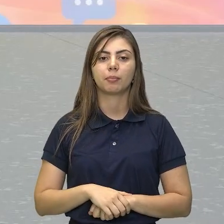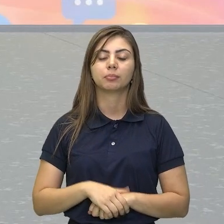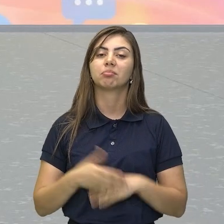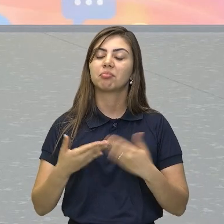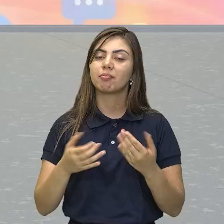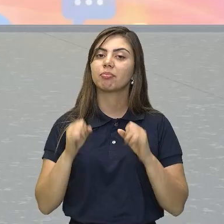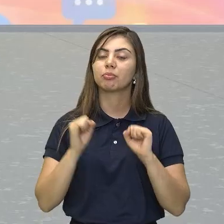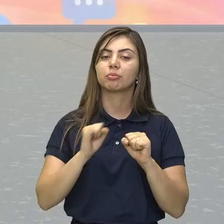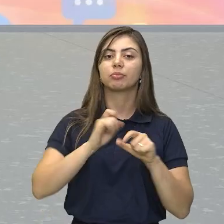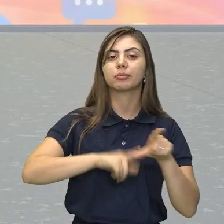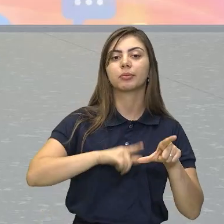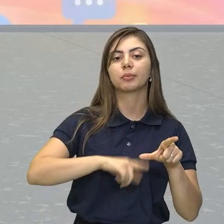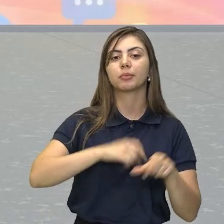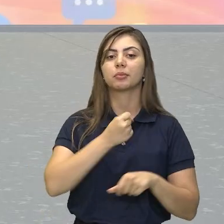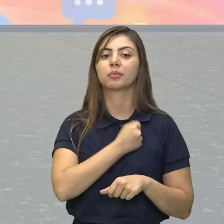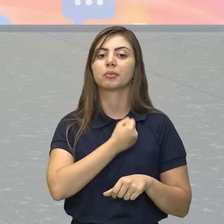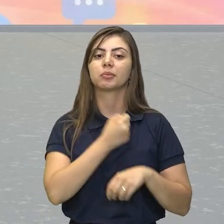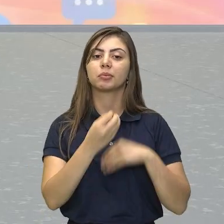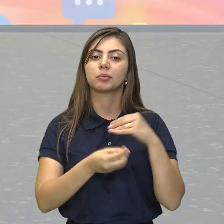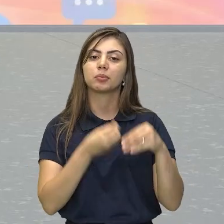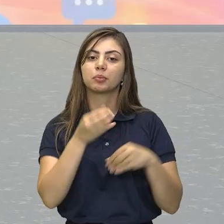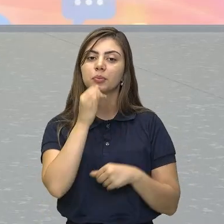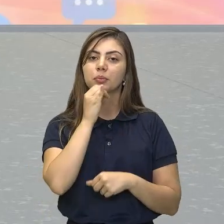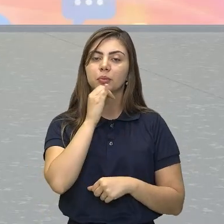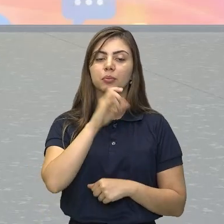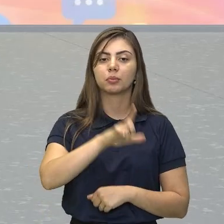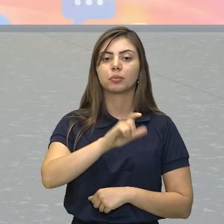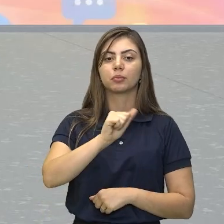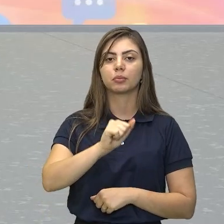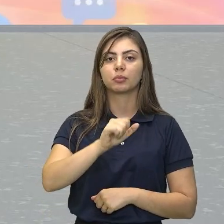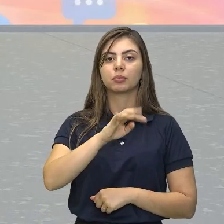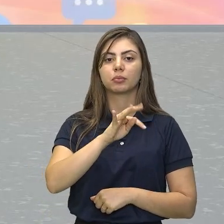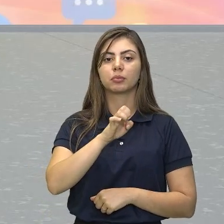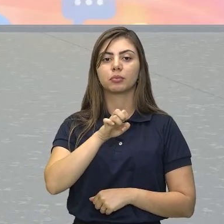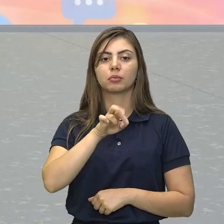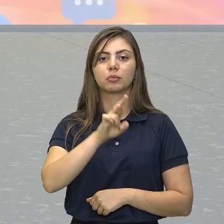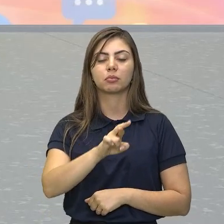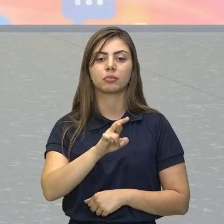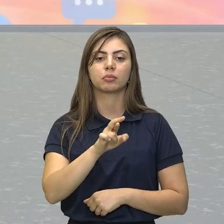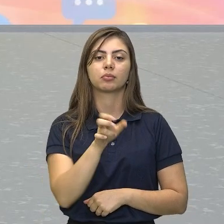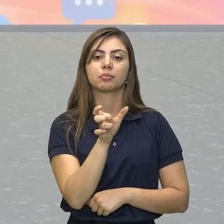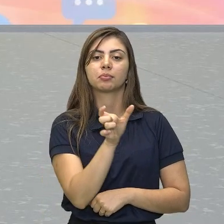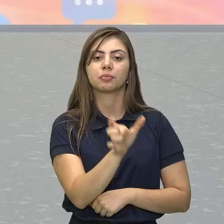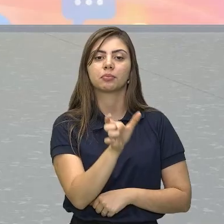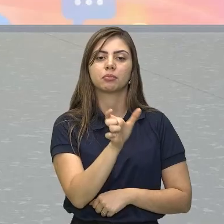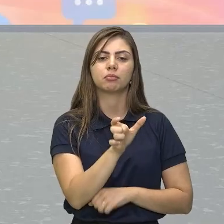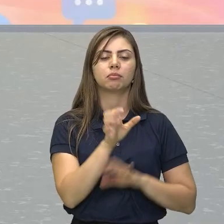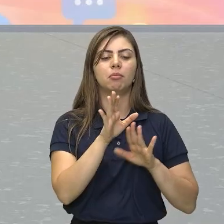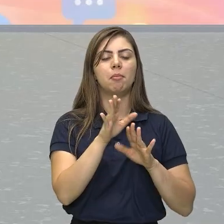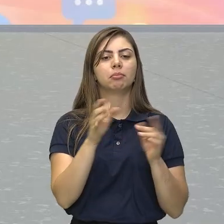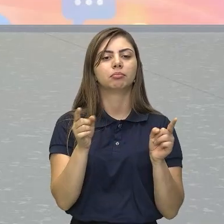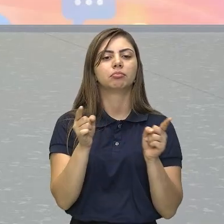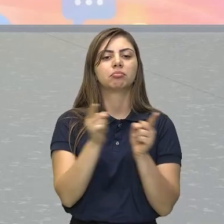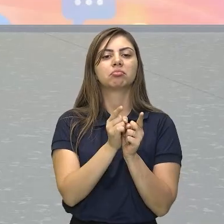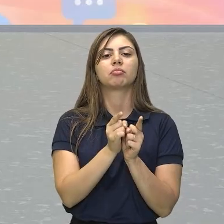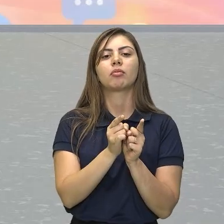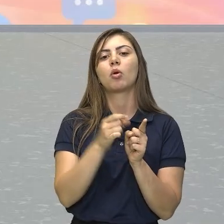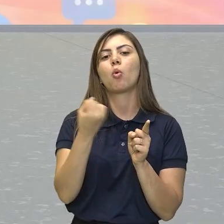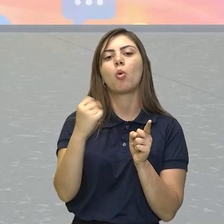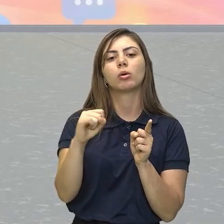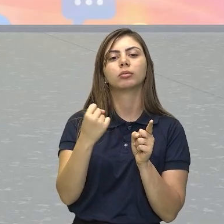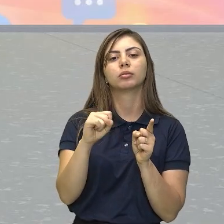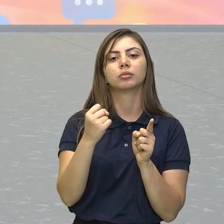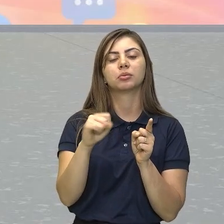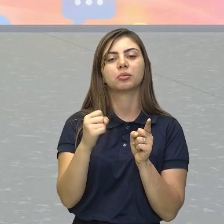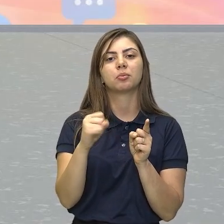letras e números. Por exemplo, later, later. Por que que o 8 está aí, né? Porque a gente fala eight,